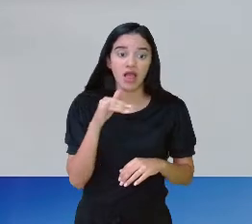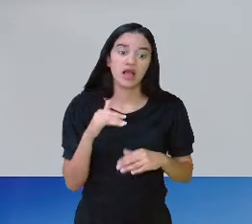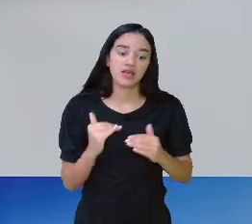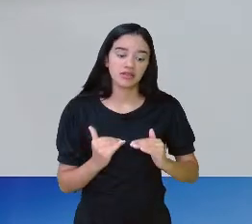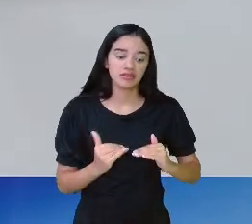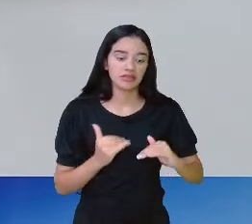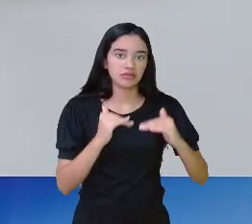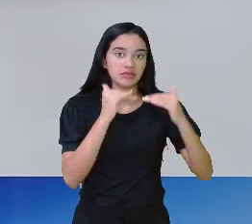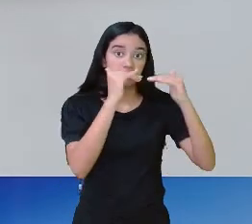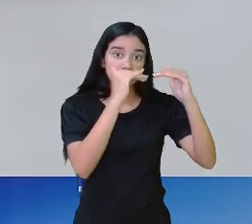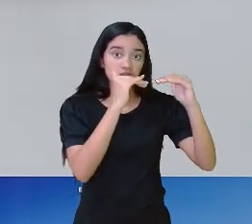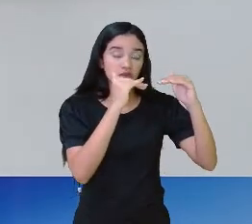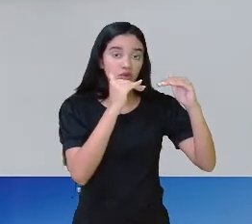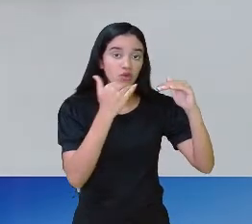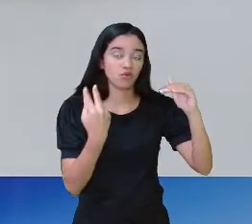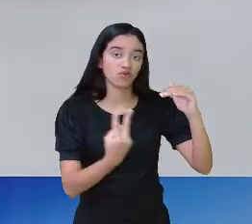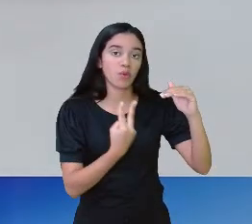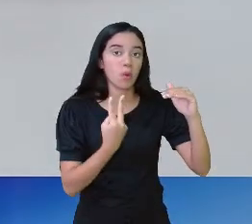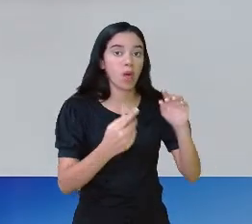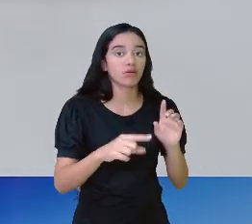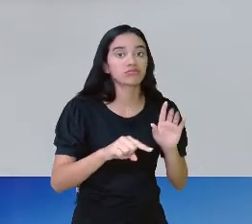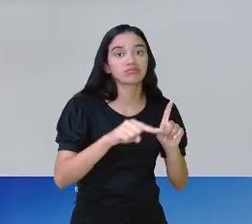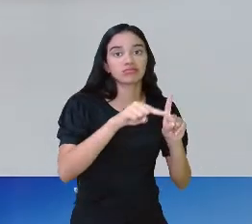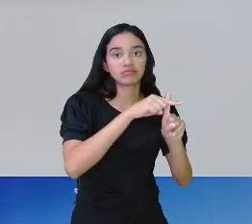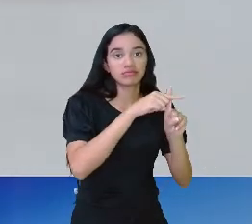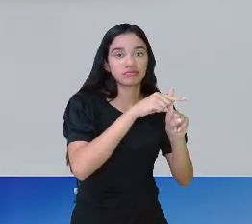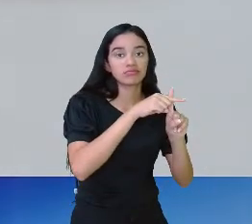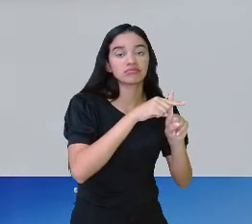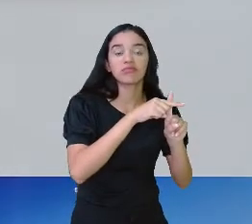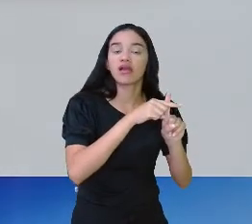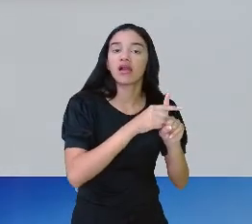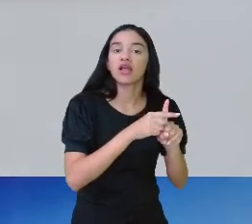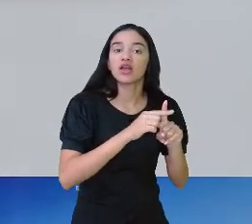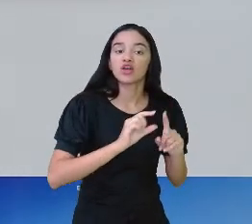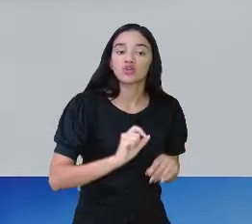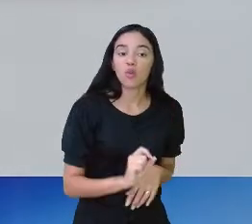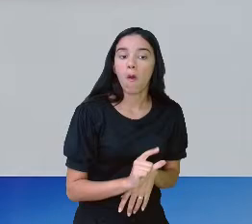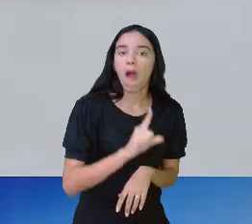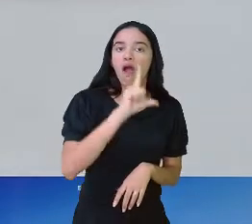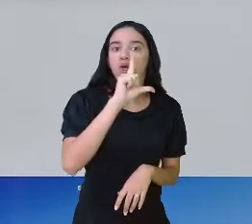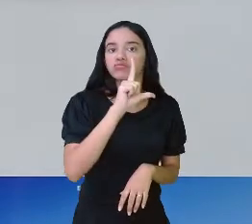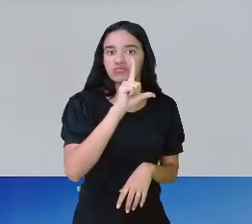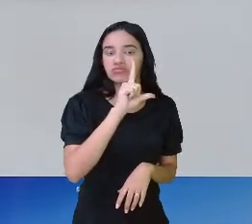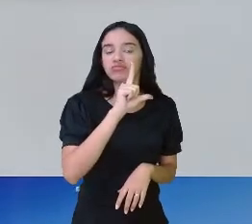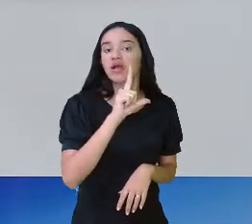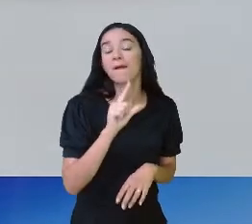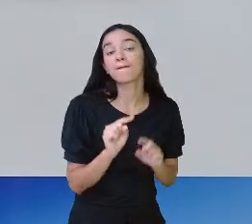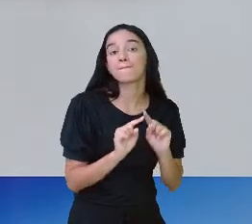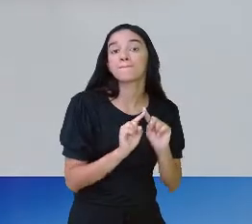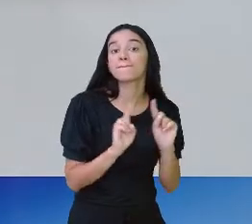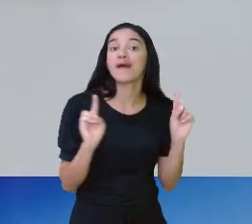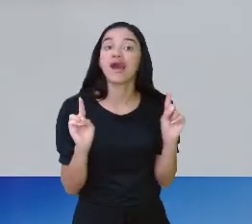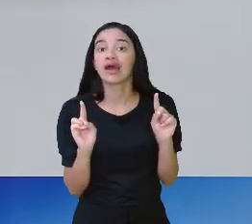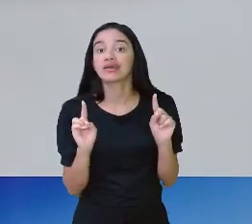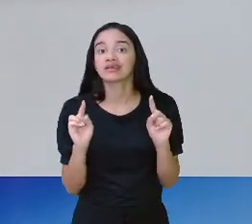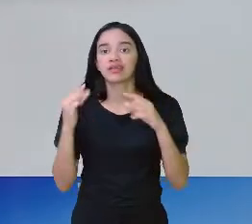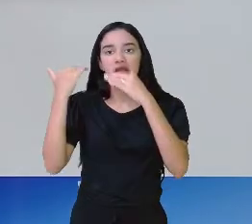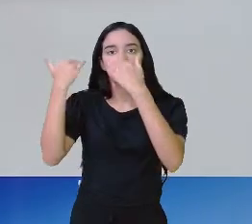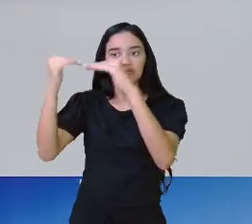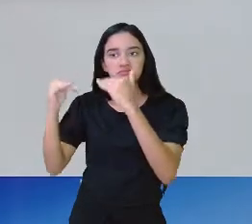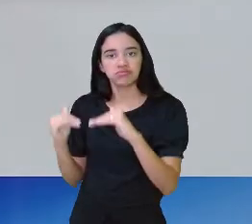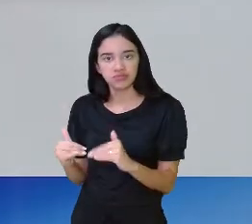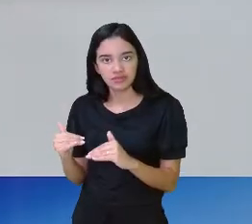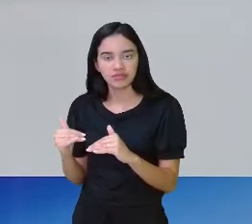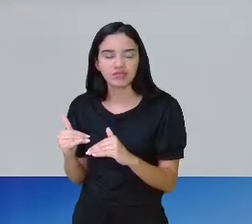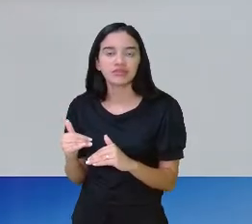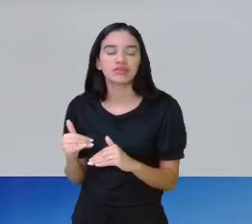para cima, eu estou fazendo uma adição. Eu estou aumentando valores. Mas se eu faço de cima para